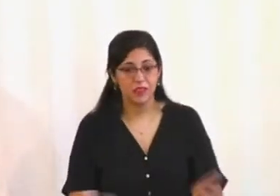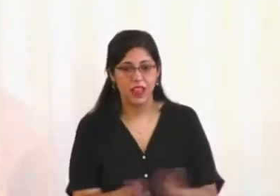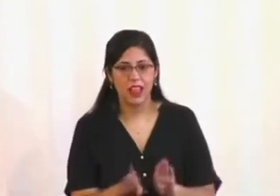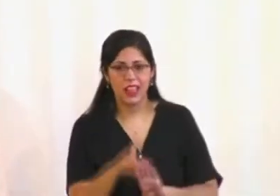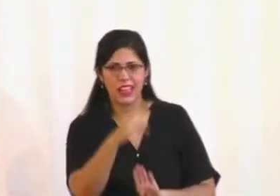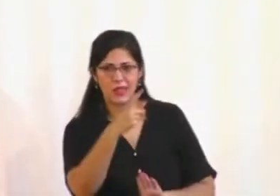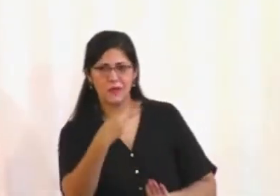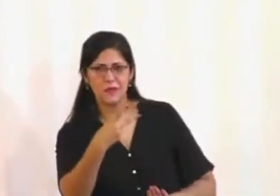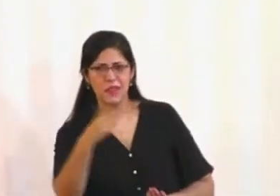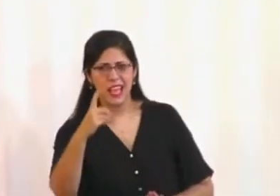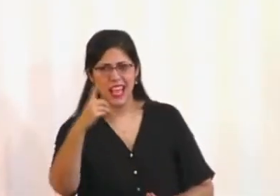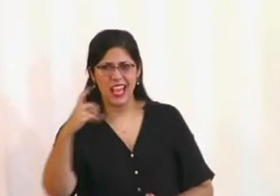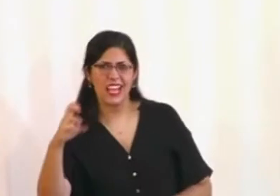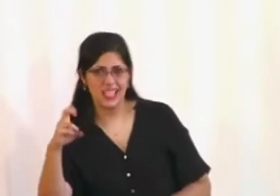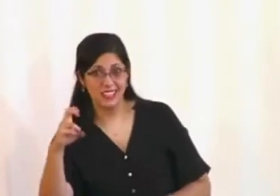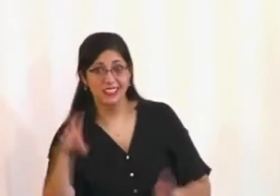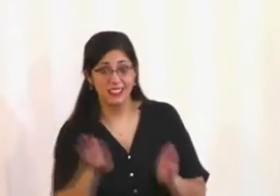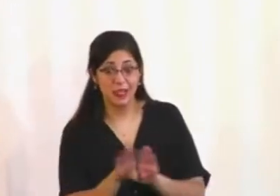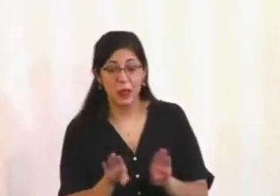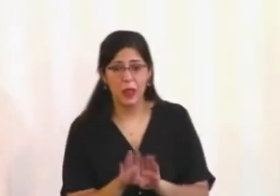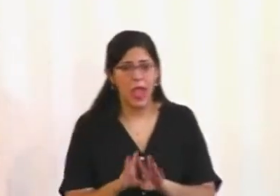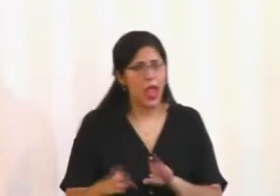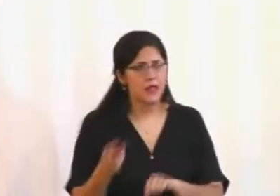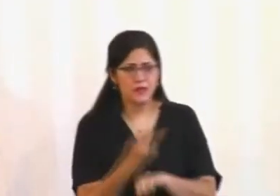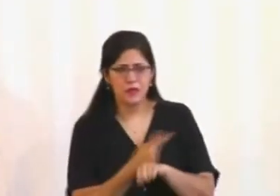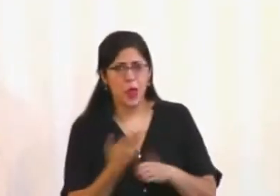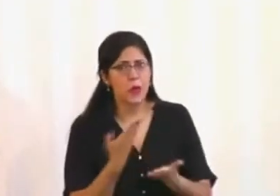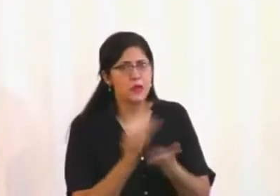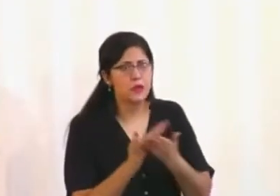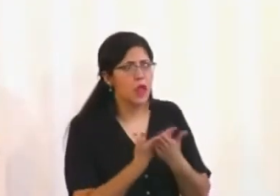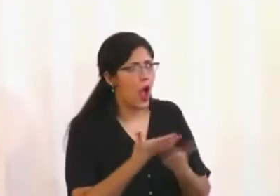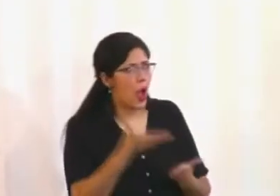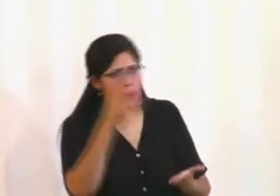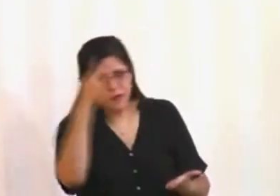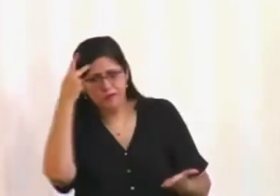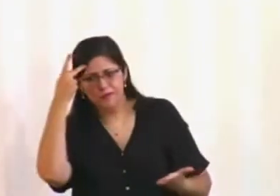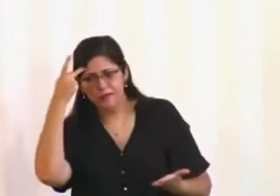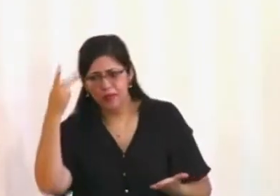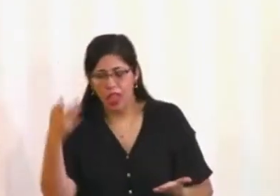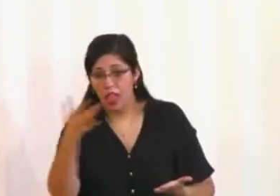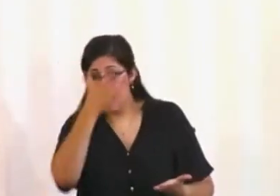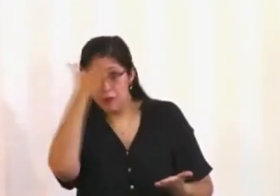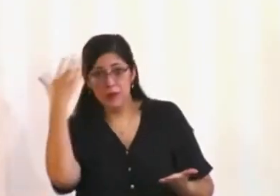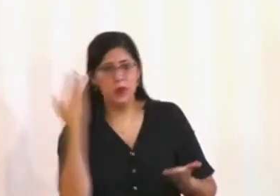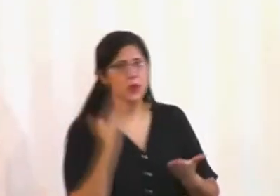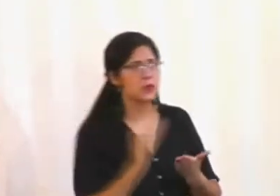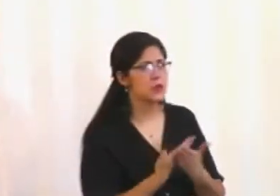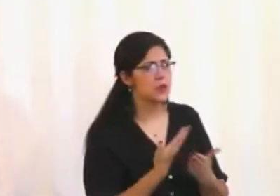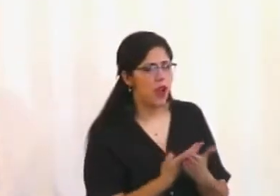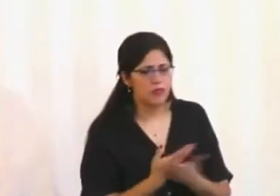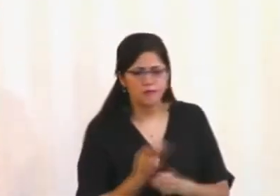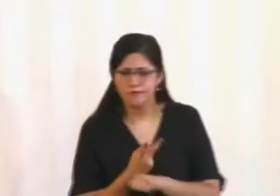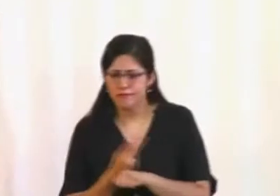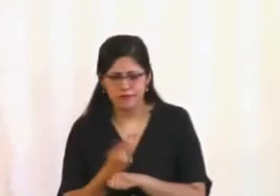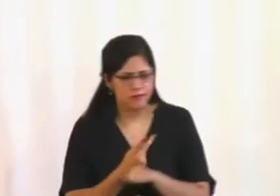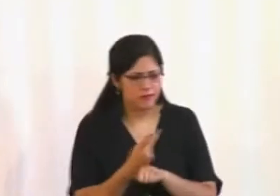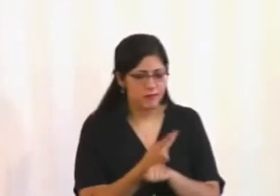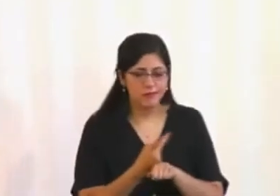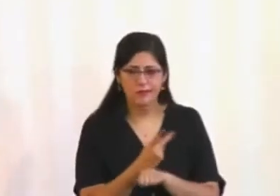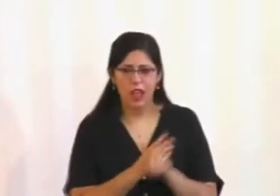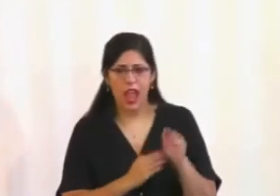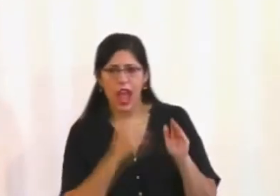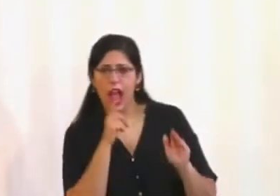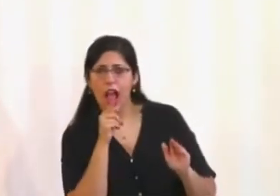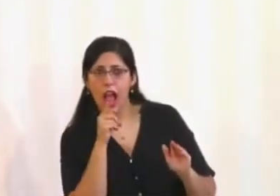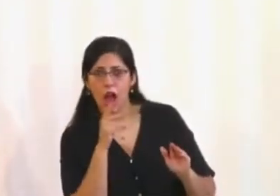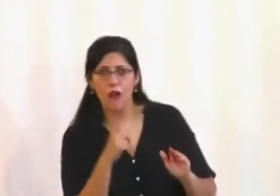para 2016. Estudiosos do meio hídrico disseram que demorariam anos para os reservatórios voltarem ao seu